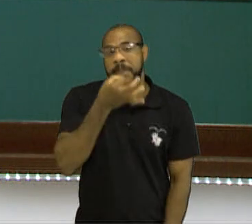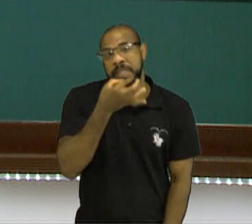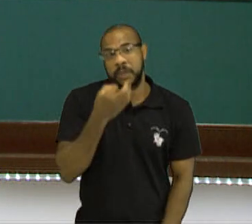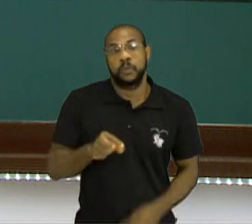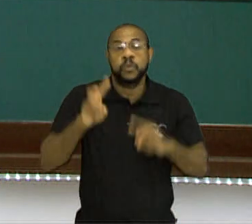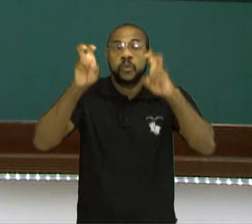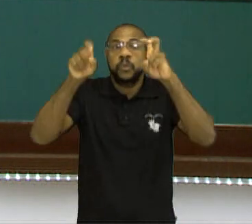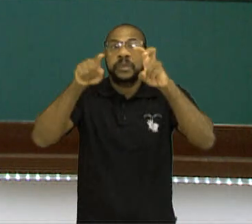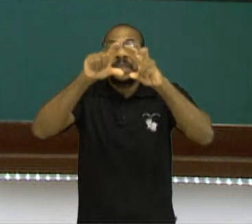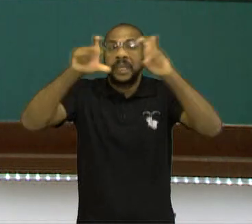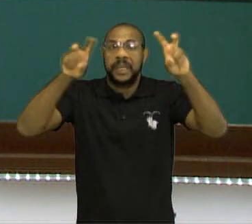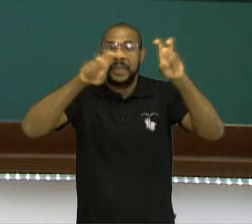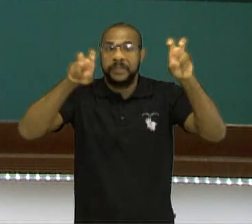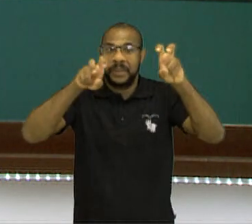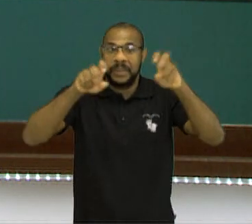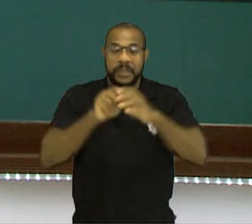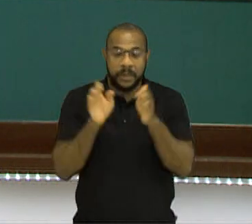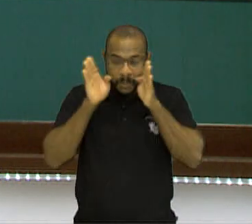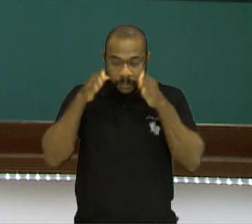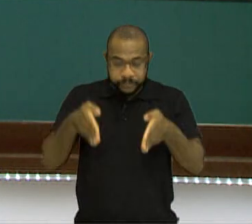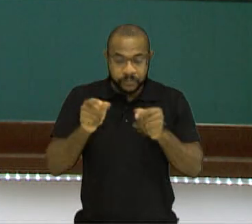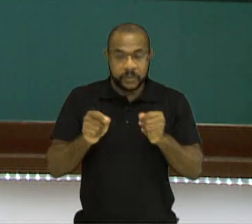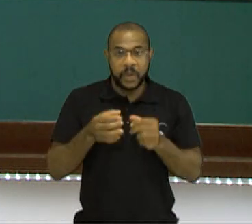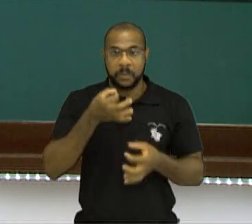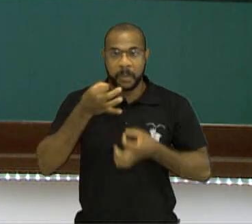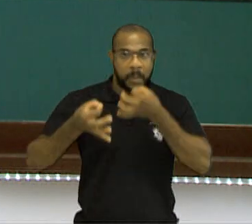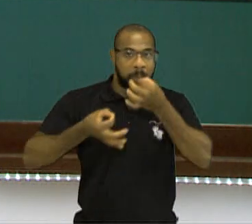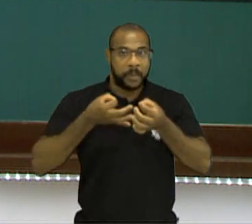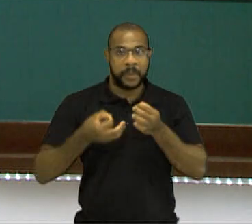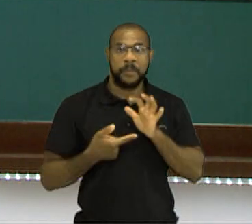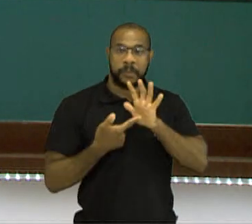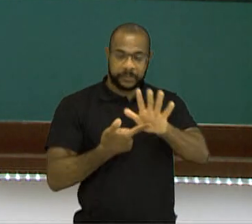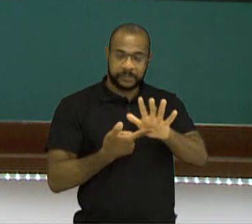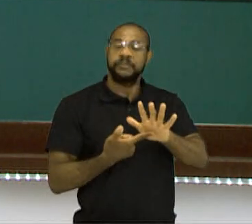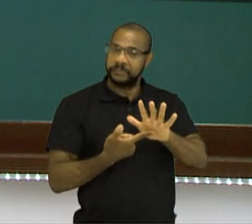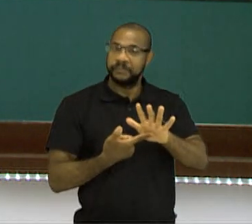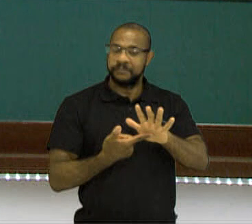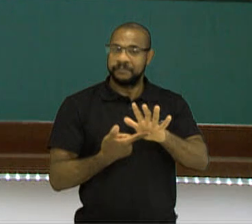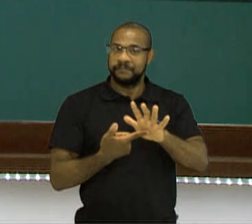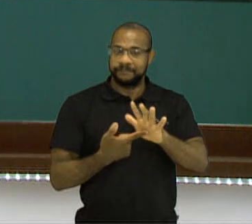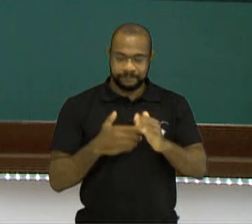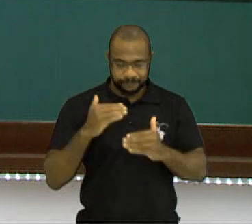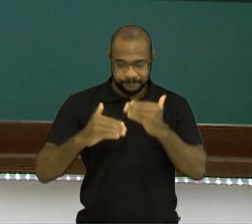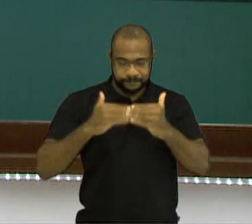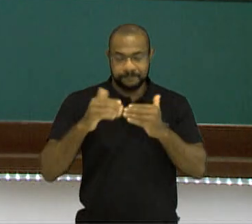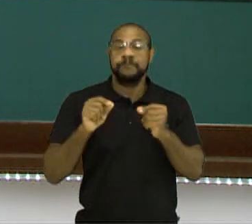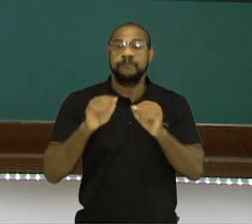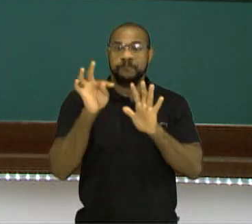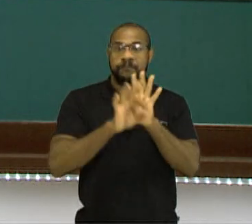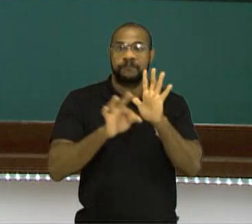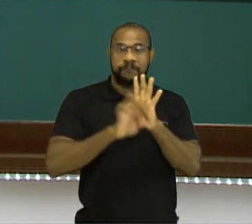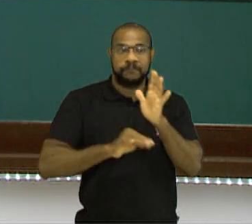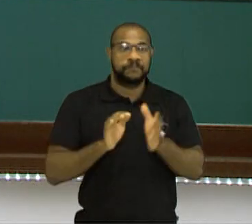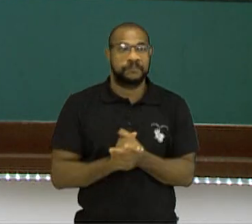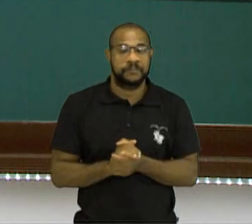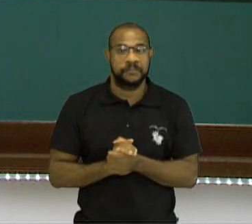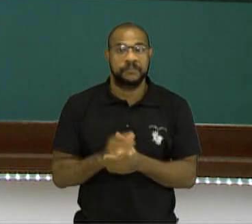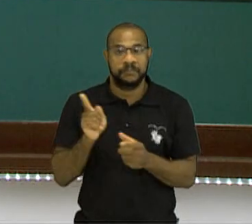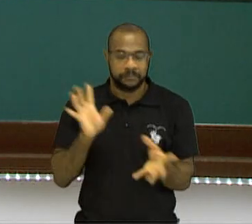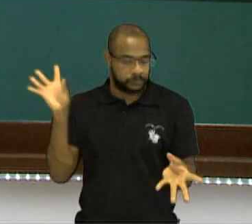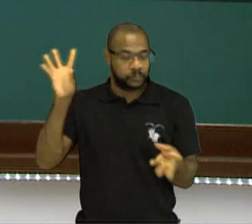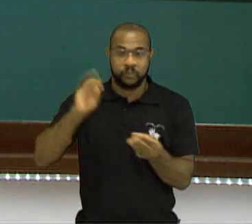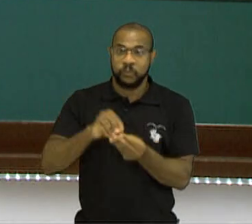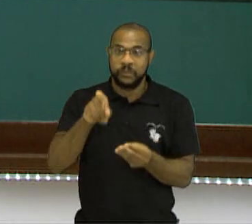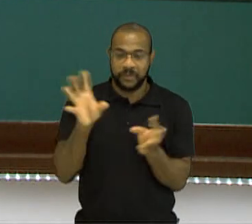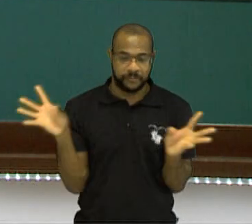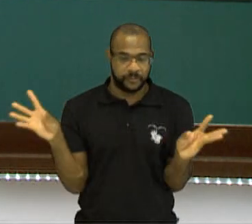e sintetizando os argumentos apresentados no desenvolvimento do texto. Sintetizando, ou seja,